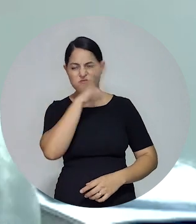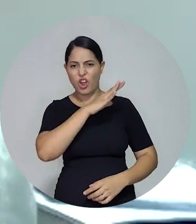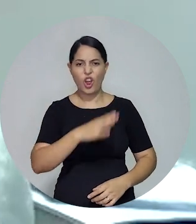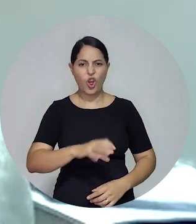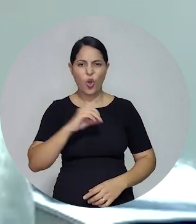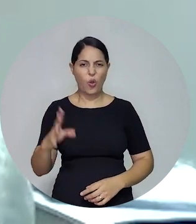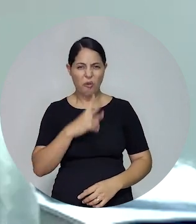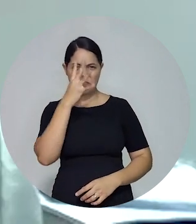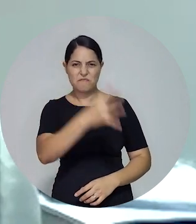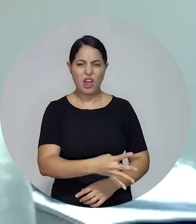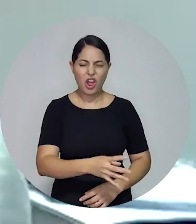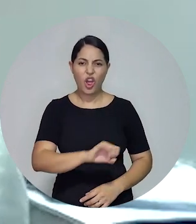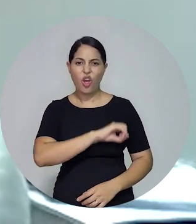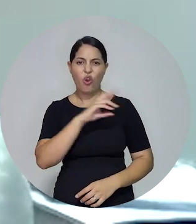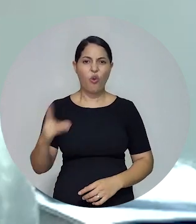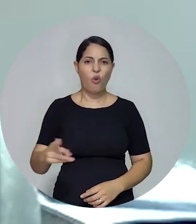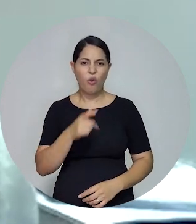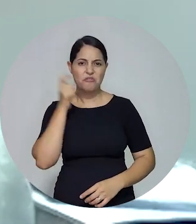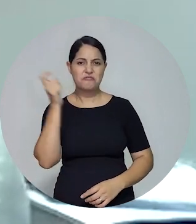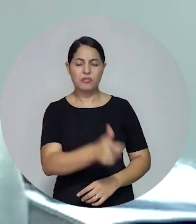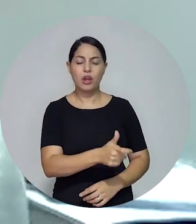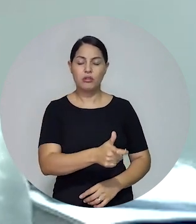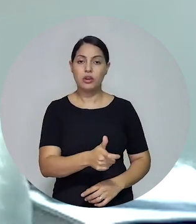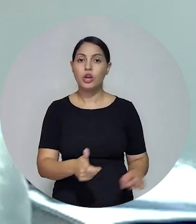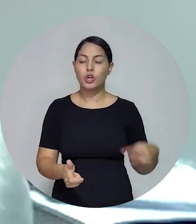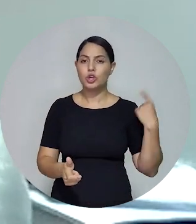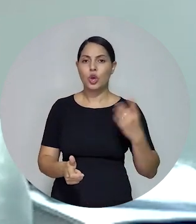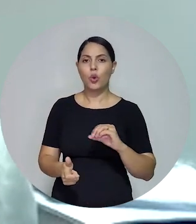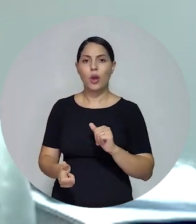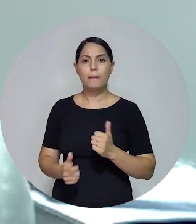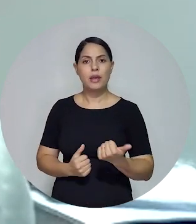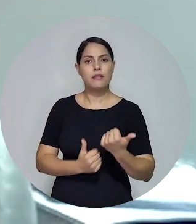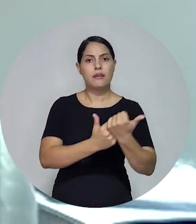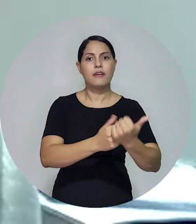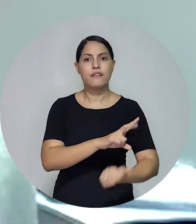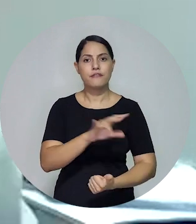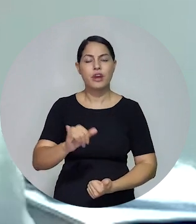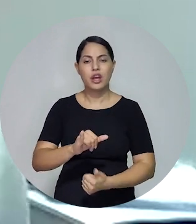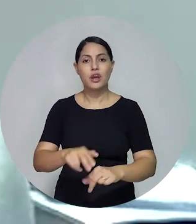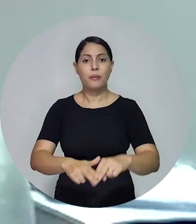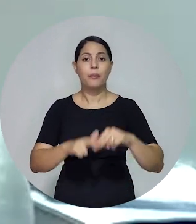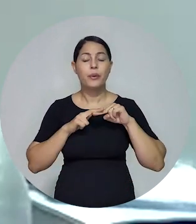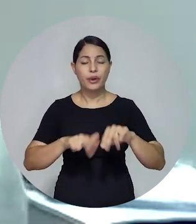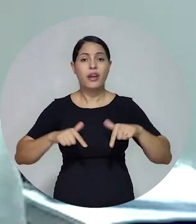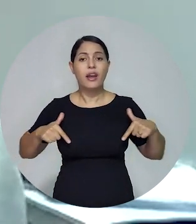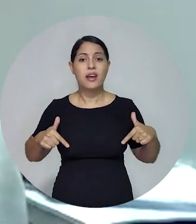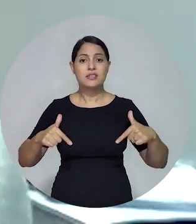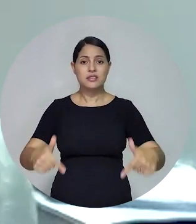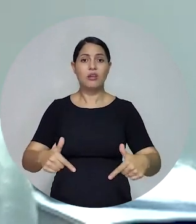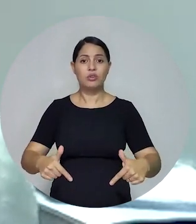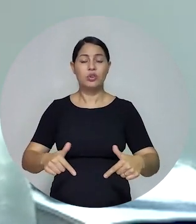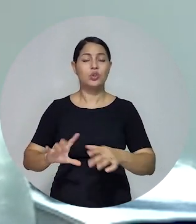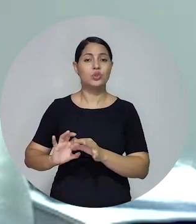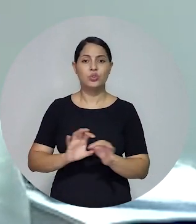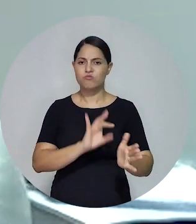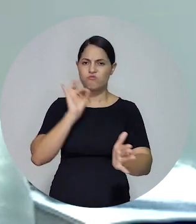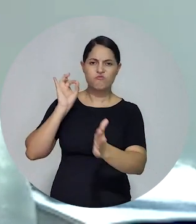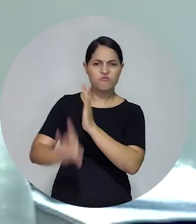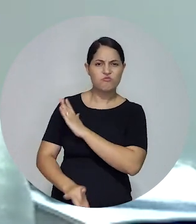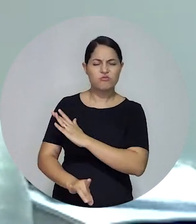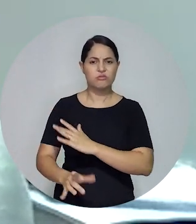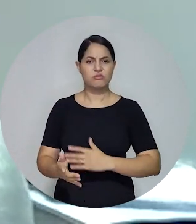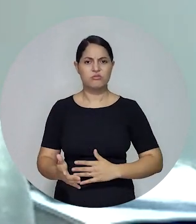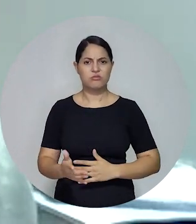tolir essa autonomia, essa independência, essa ausência de hierarquia ou subordinação, a ordem se insurgirá. Então, por isso que cada vez que fazemos